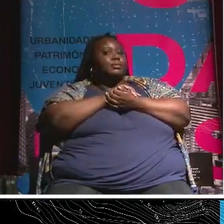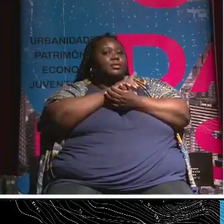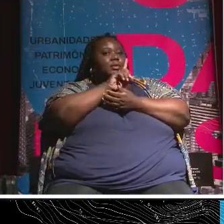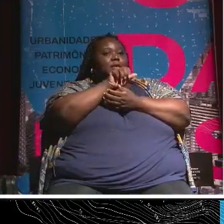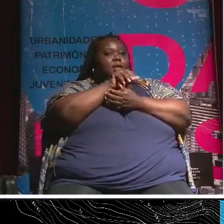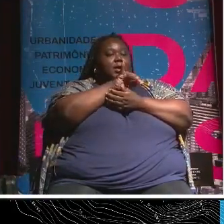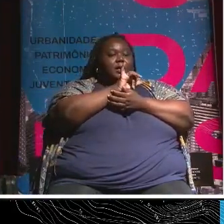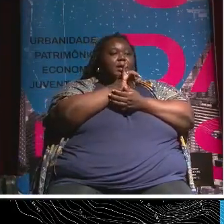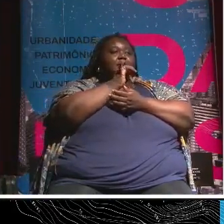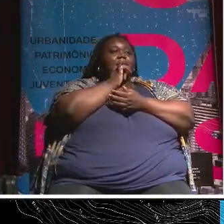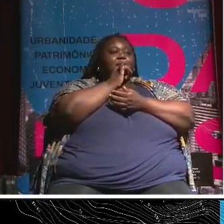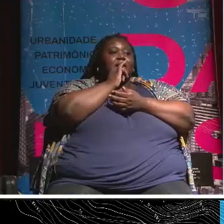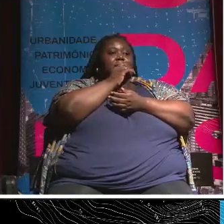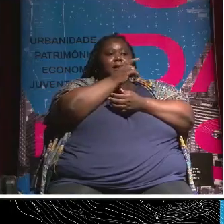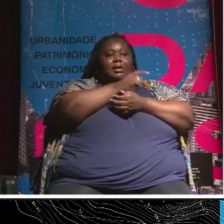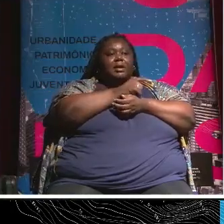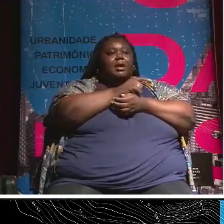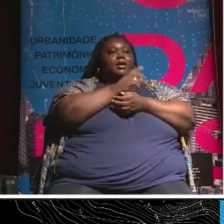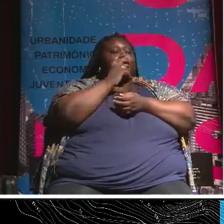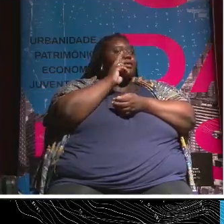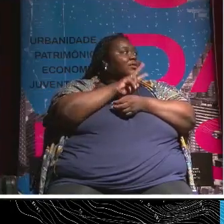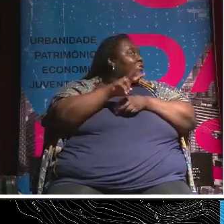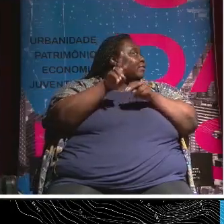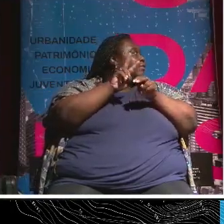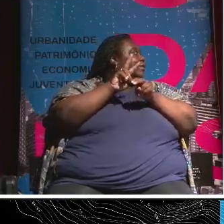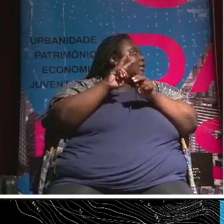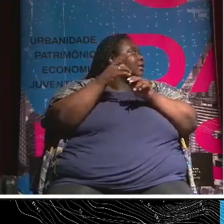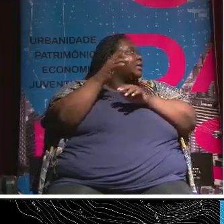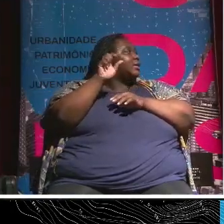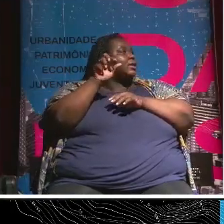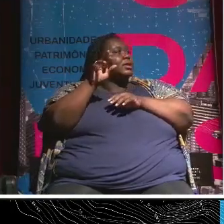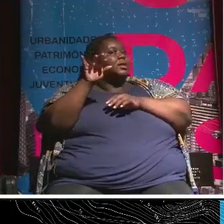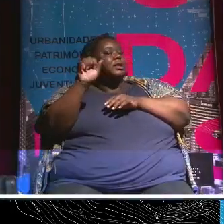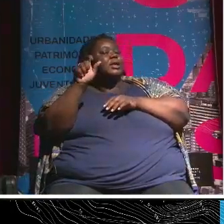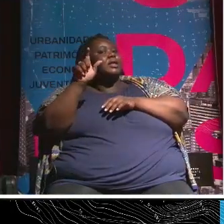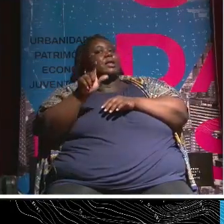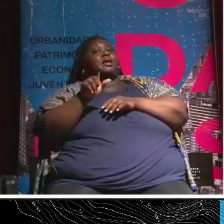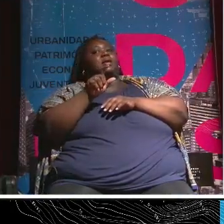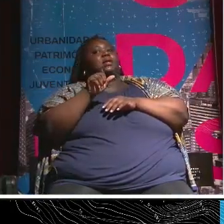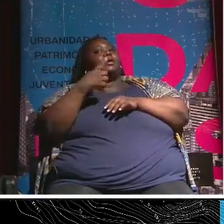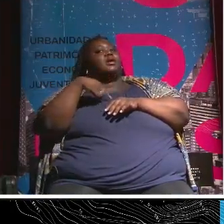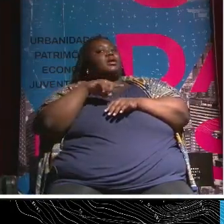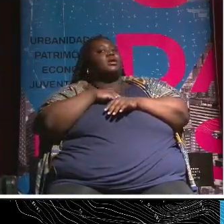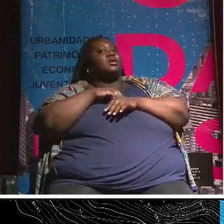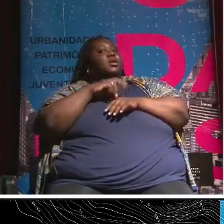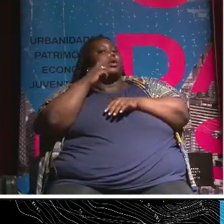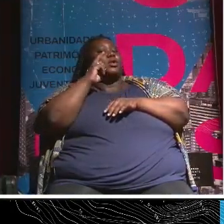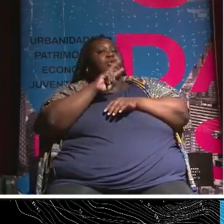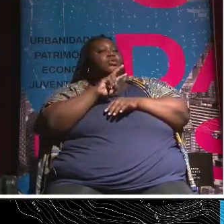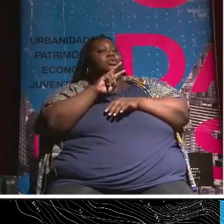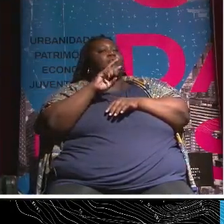Dani, por exemplo, vê essa situação nos aglomerados, porque a gente não vê